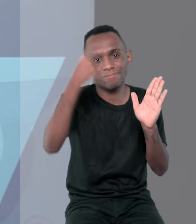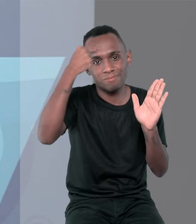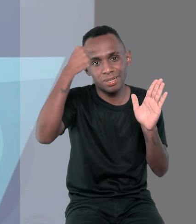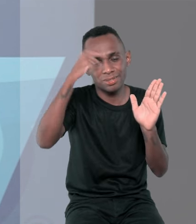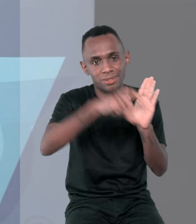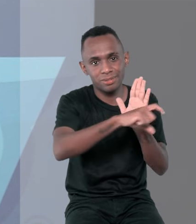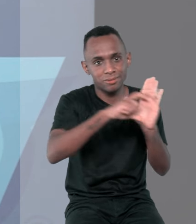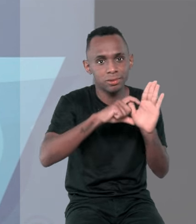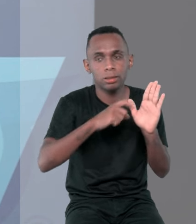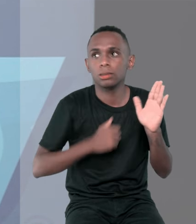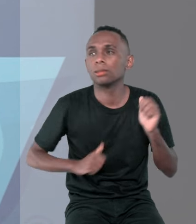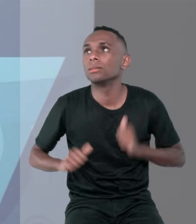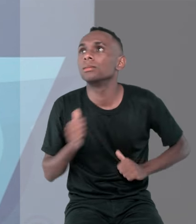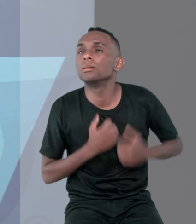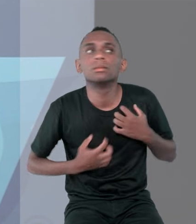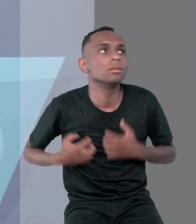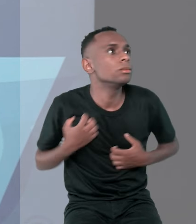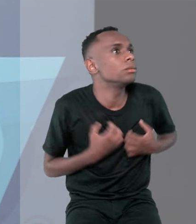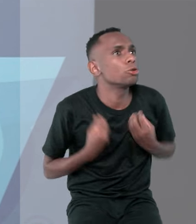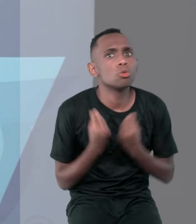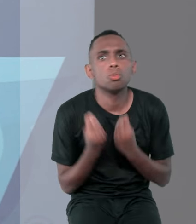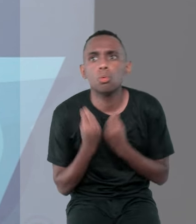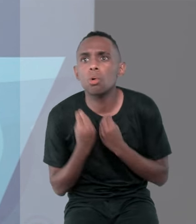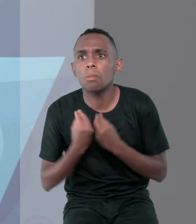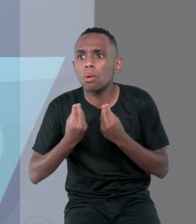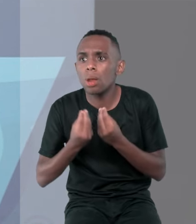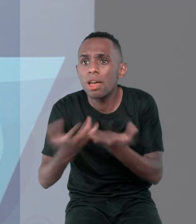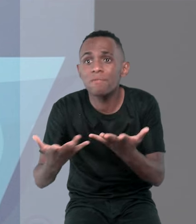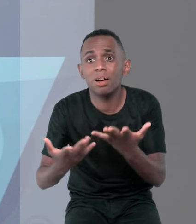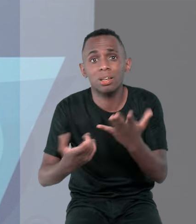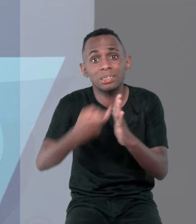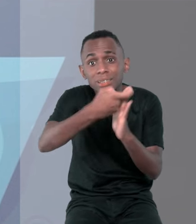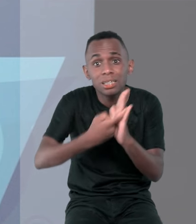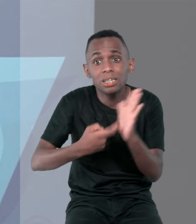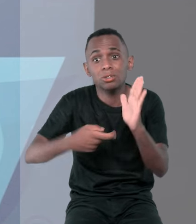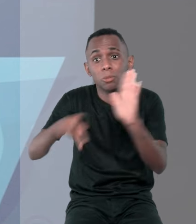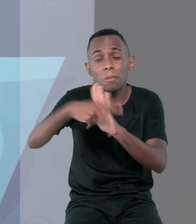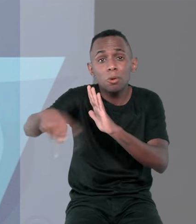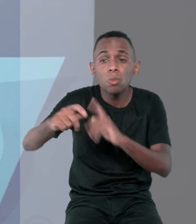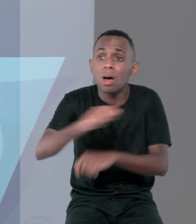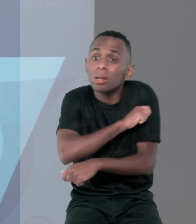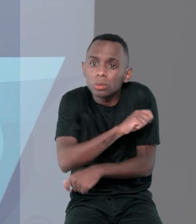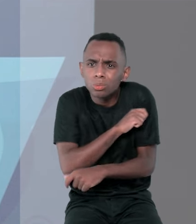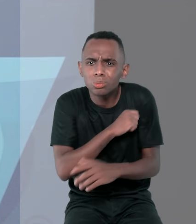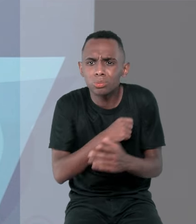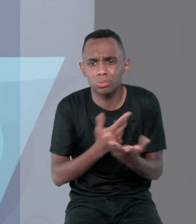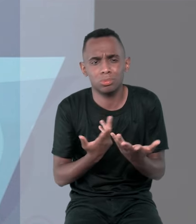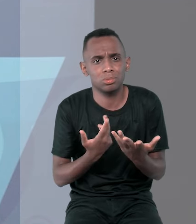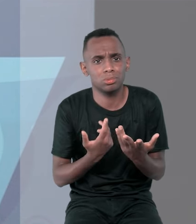você passou dias de angústias pensando como que iria levar Crime e Castigo para aqueles alunos. Logo